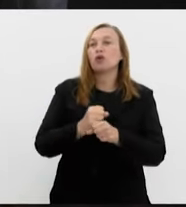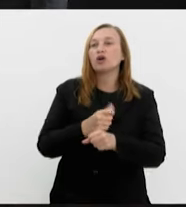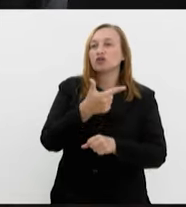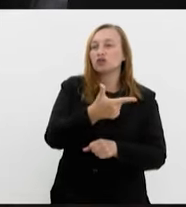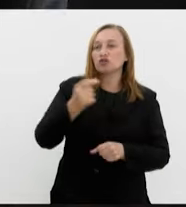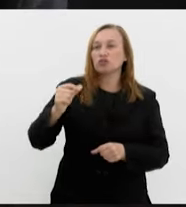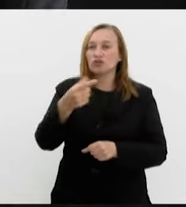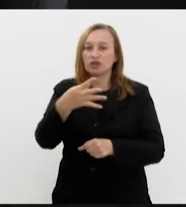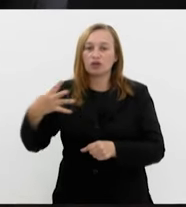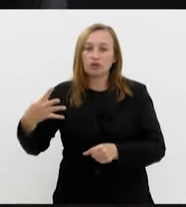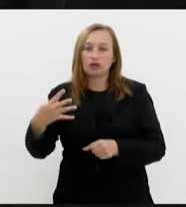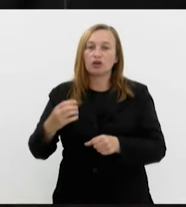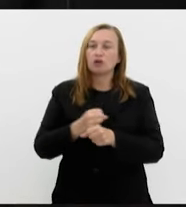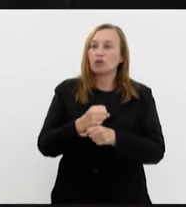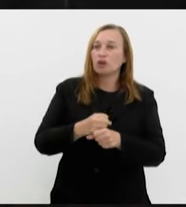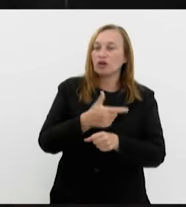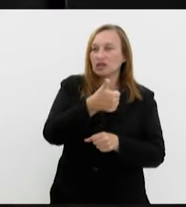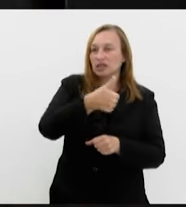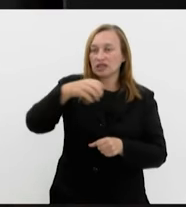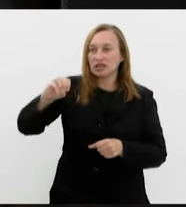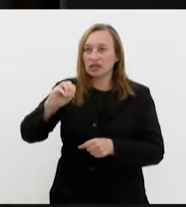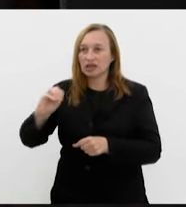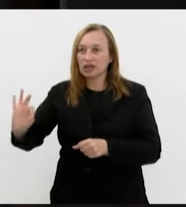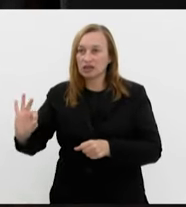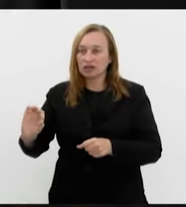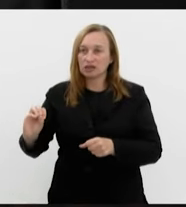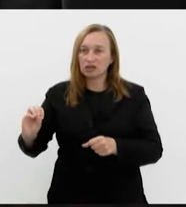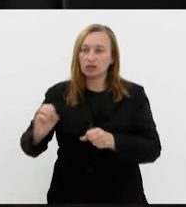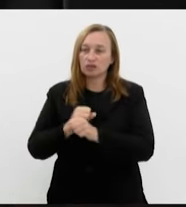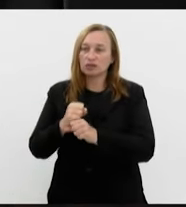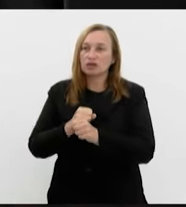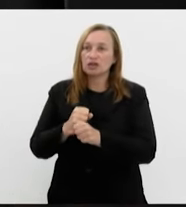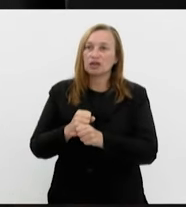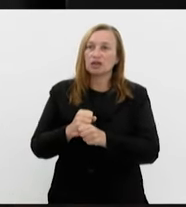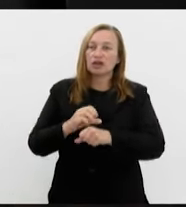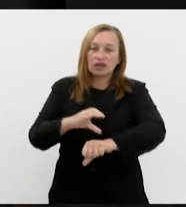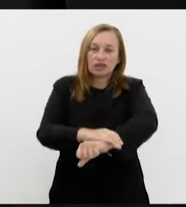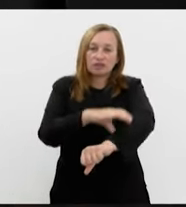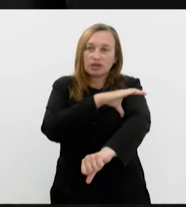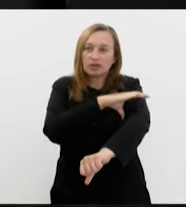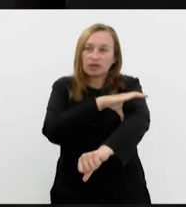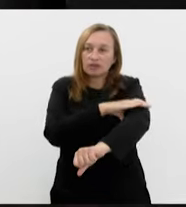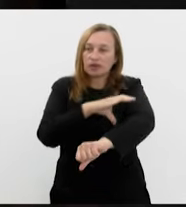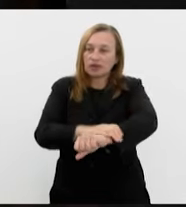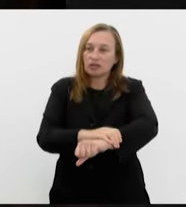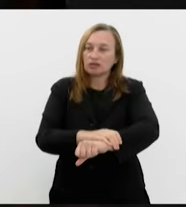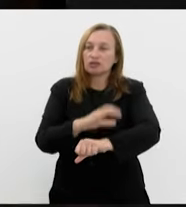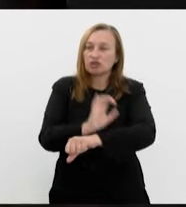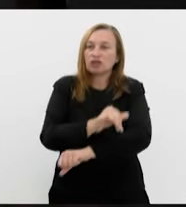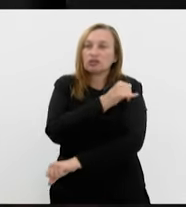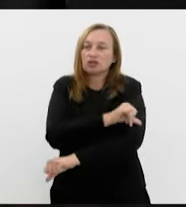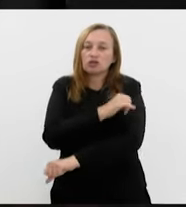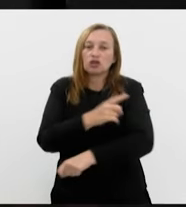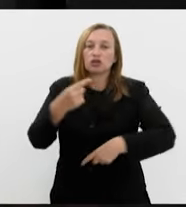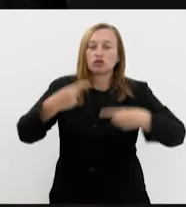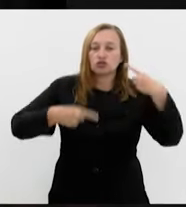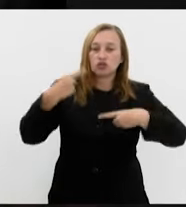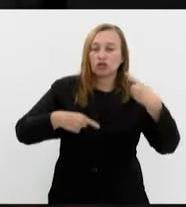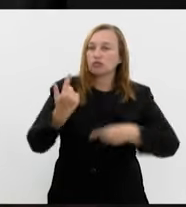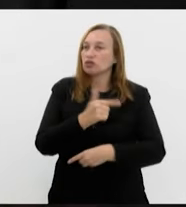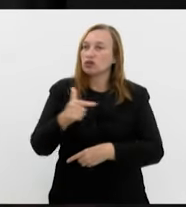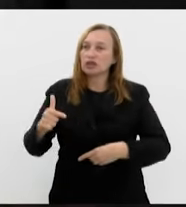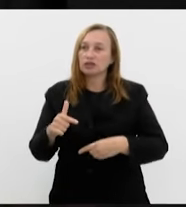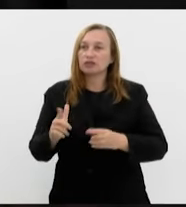2024 como o ano do centenário das Assembleias de Deus no Estado do Rio de Janeiro. Em discussão, não havendo quem queira